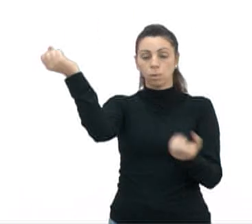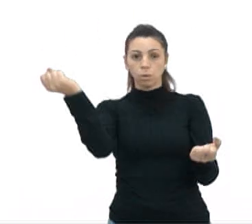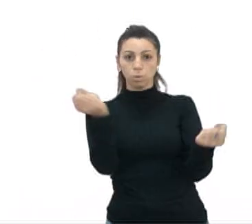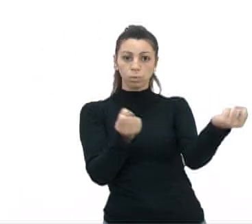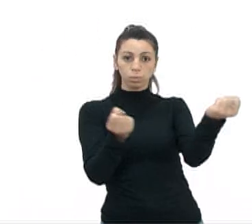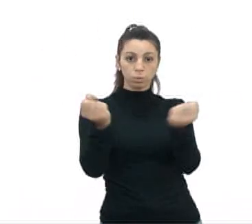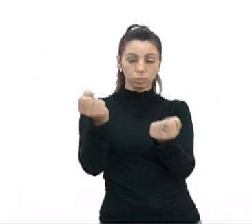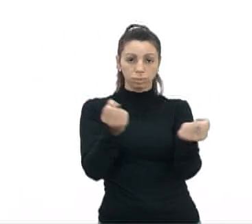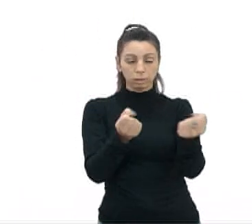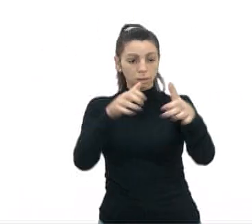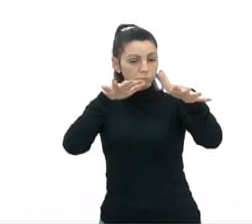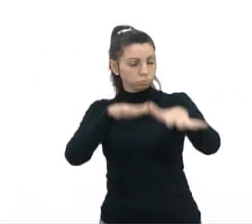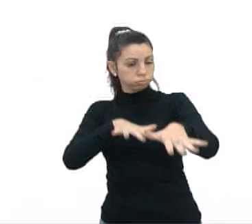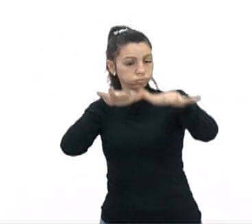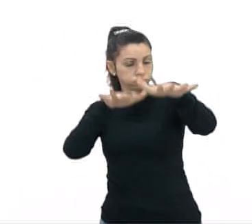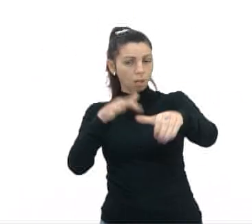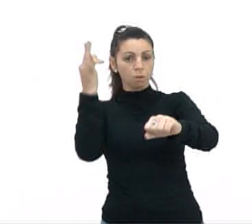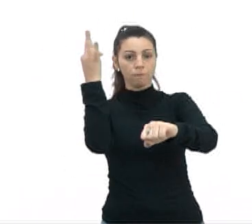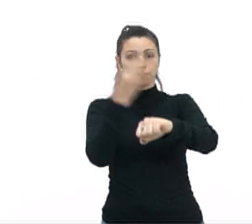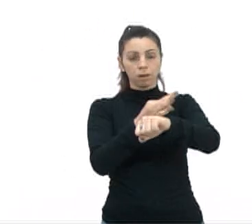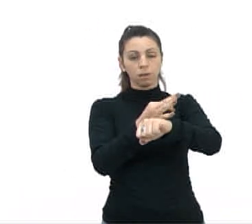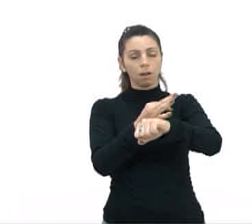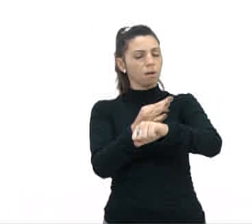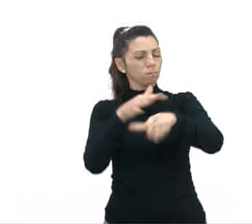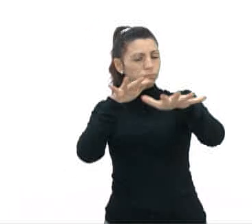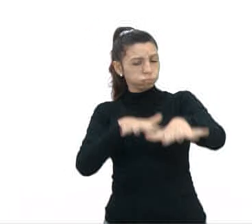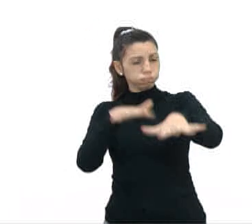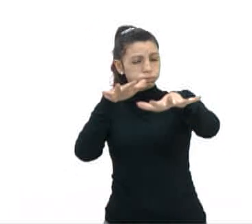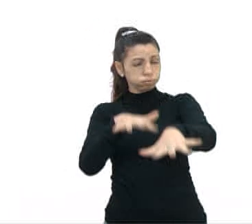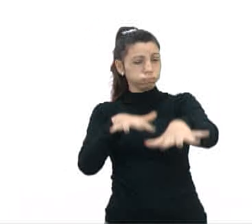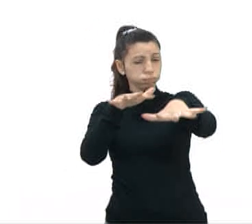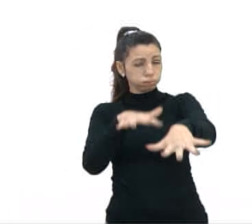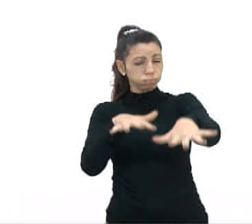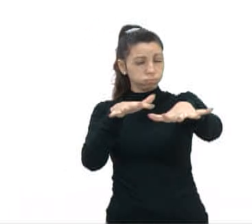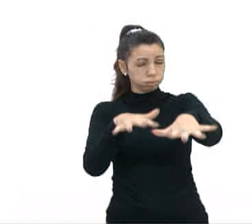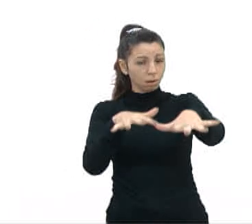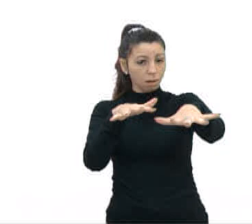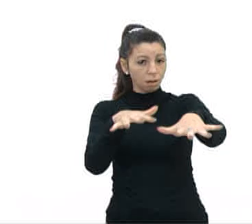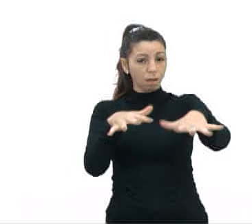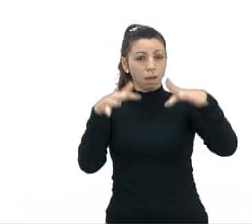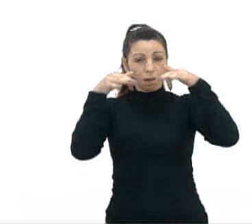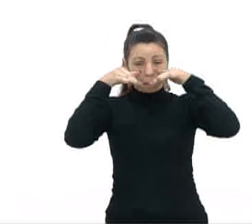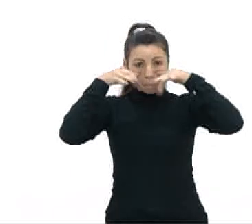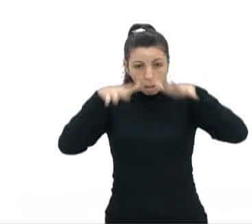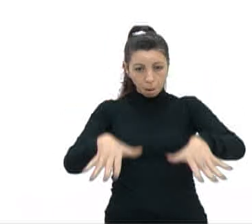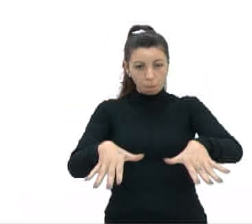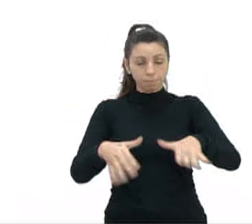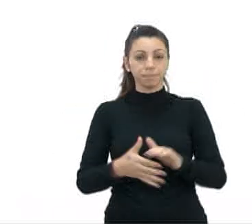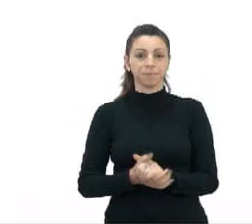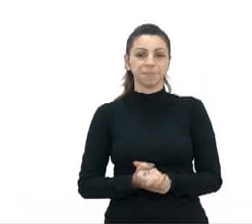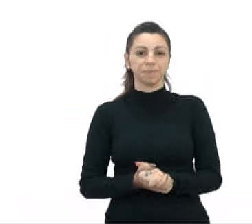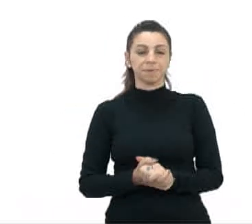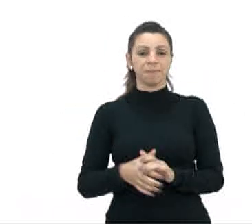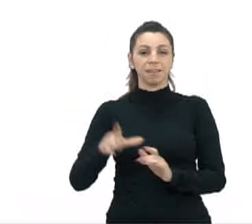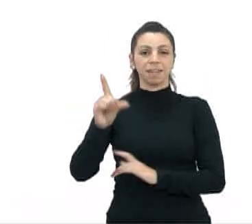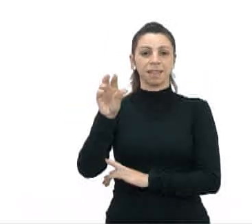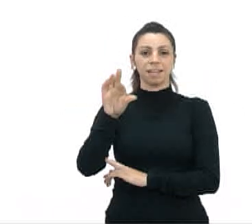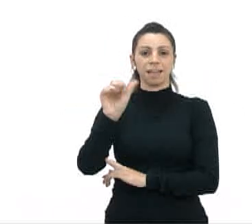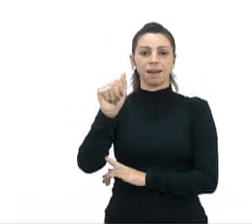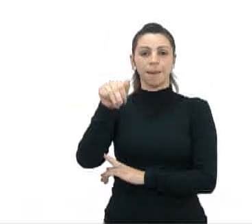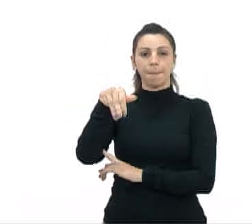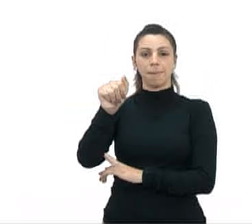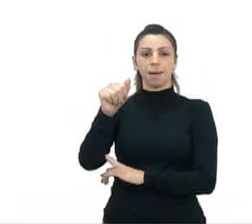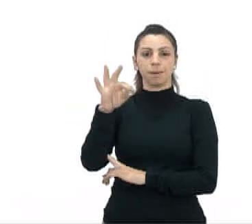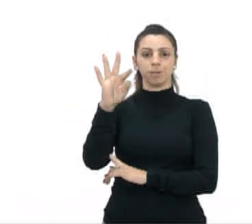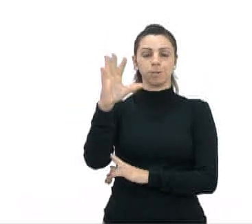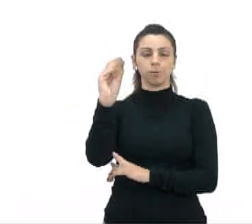feriadão é sempre um quadro dramático. Então, eu gostaria que vocês já vissem aqui. Você conhece alguma obra de